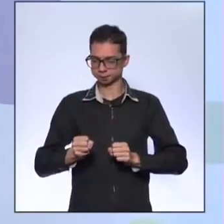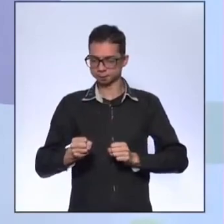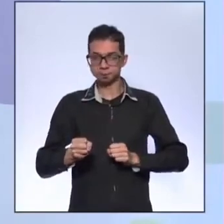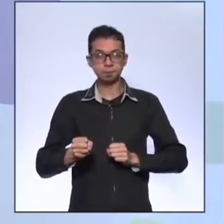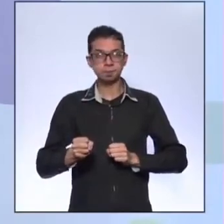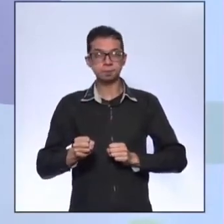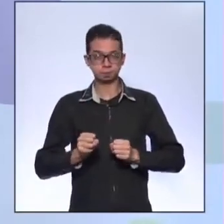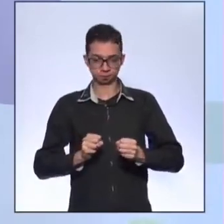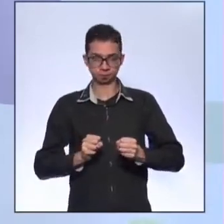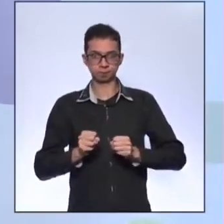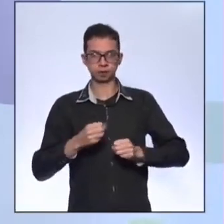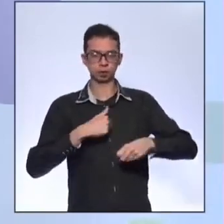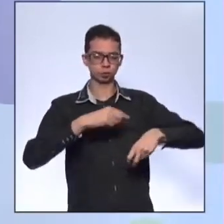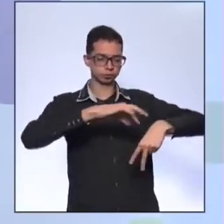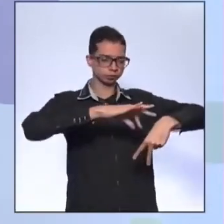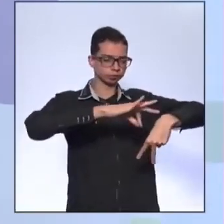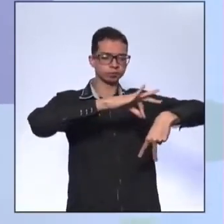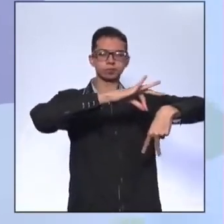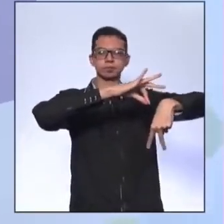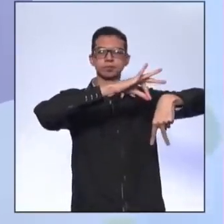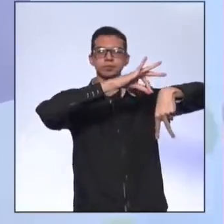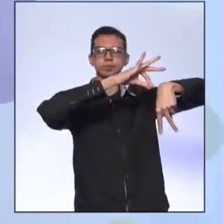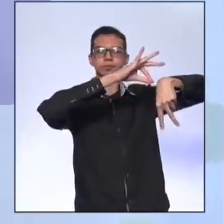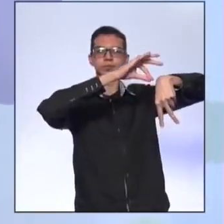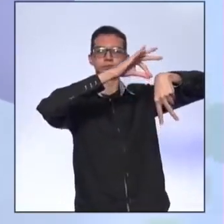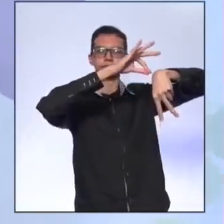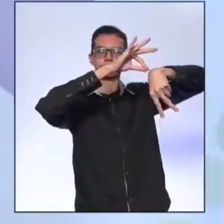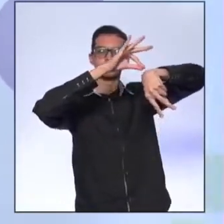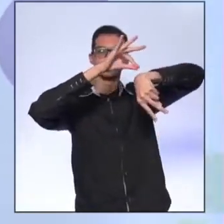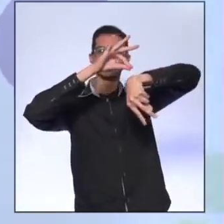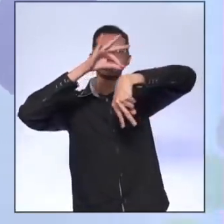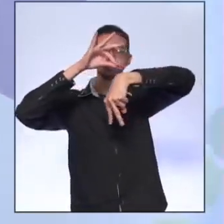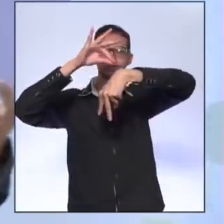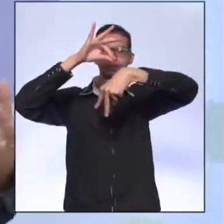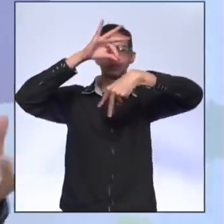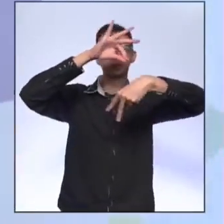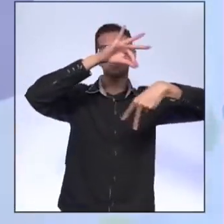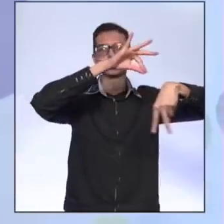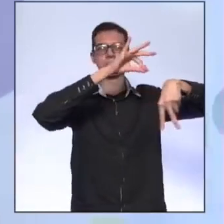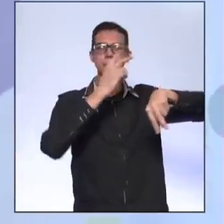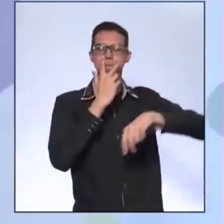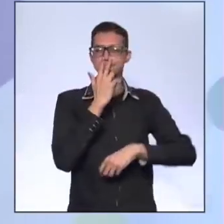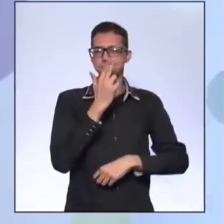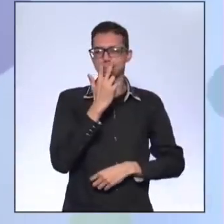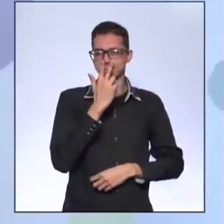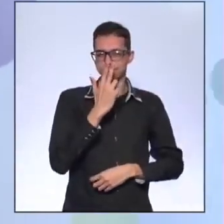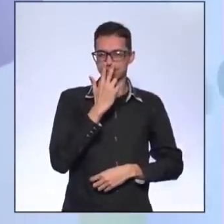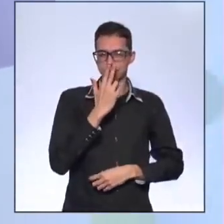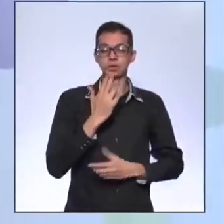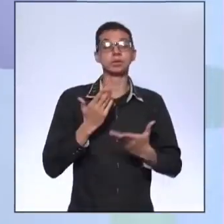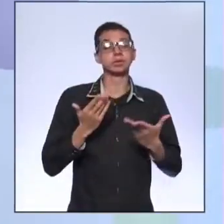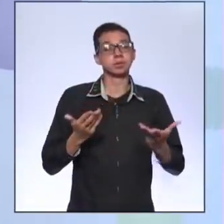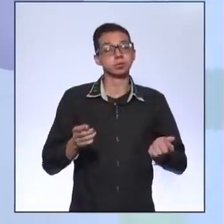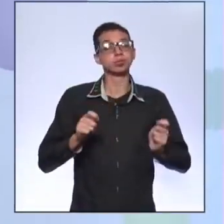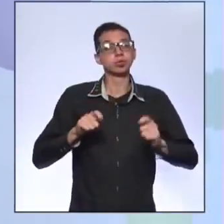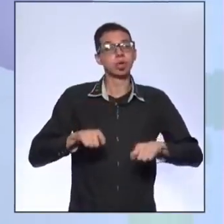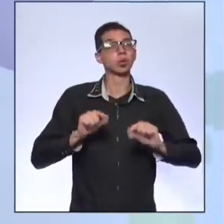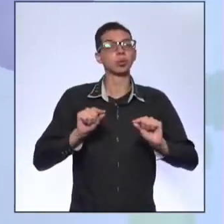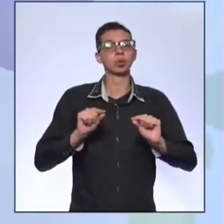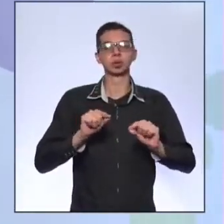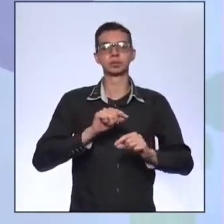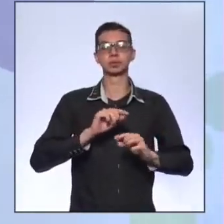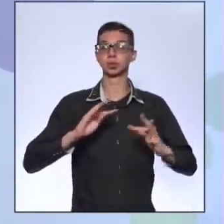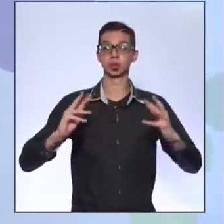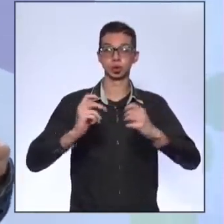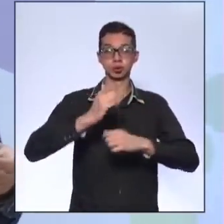levantando, me erguendo do solo, né? Então, essa é uma forma de criar uma sensação de